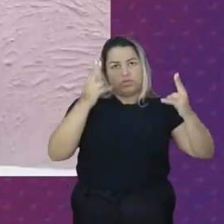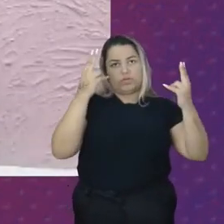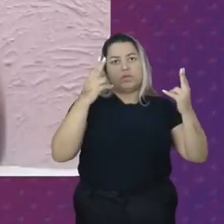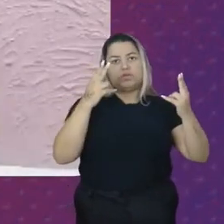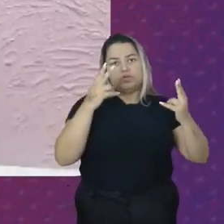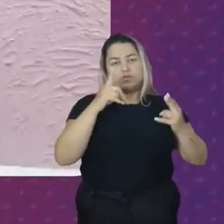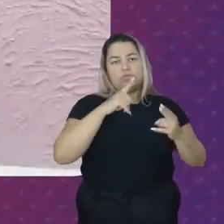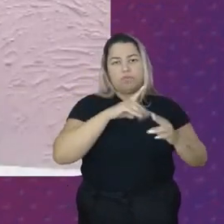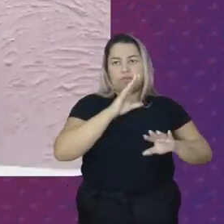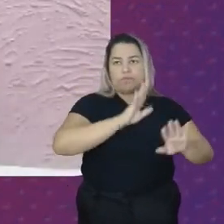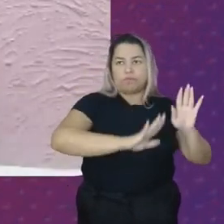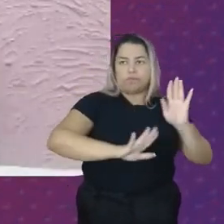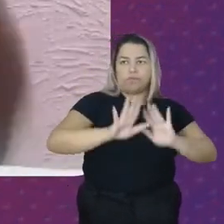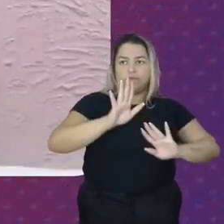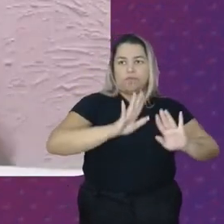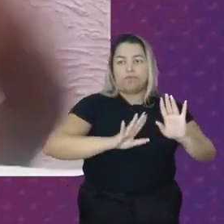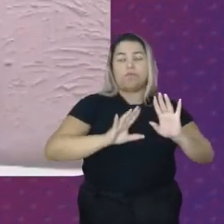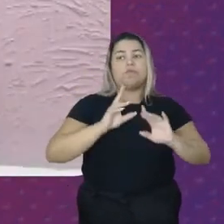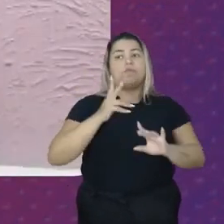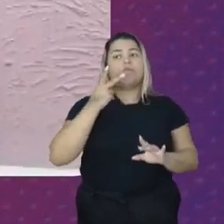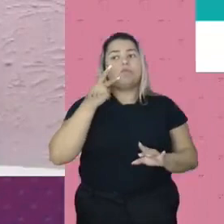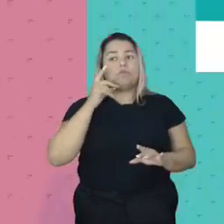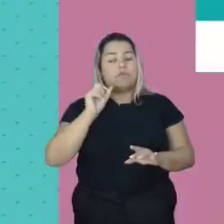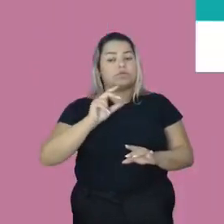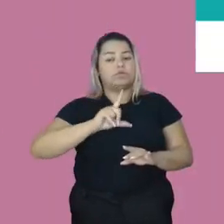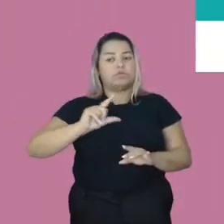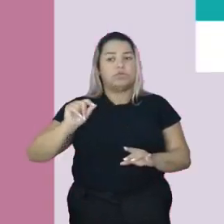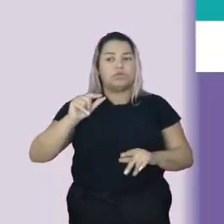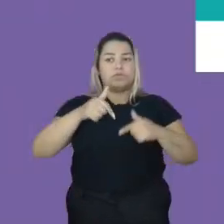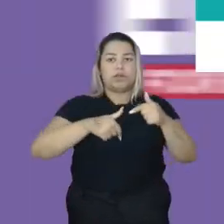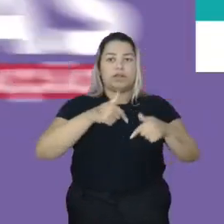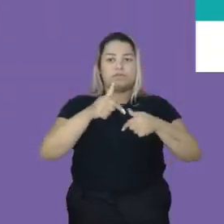porque está cuidando do seu bem maior, para você sair para trabalhar.